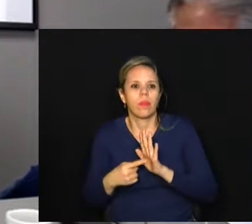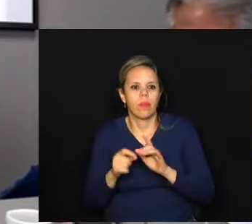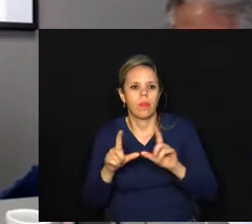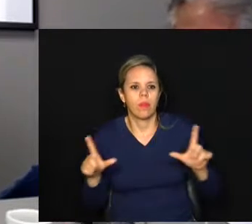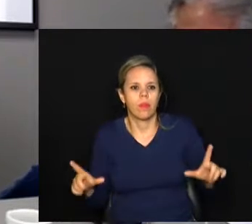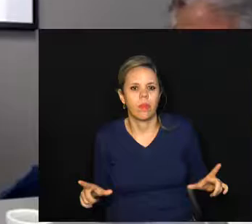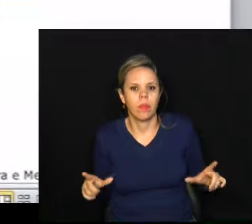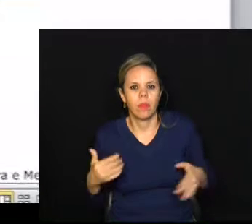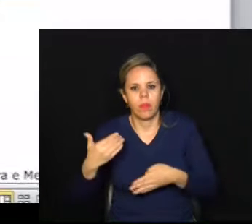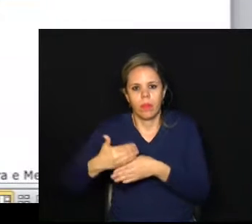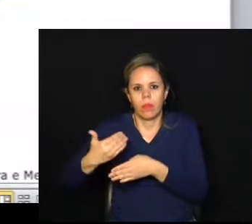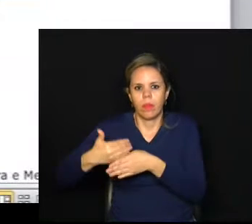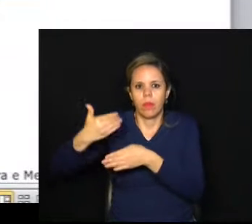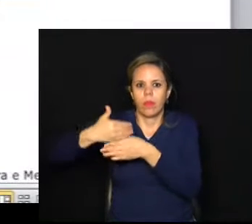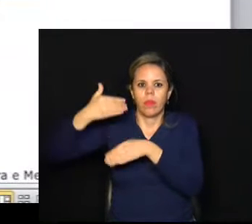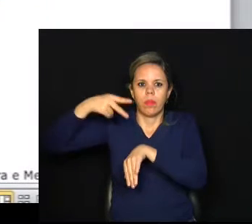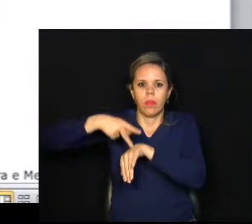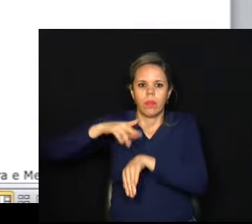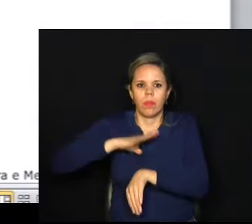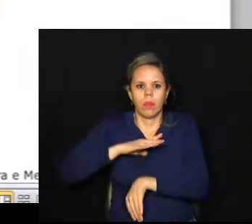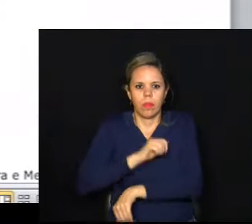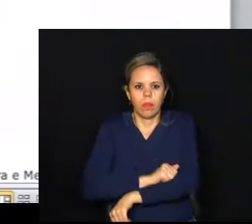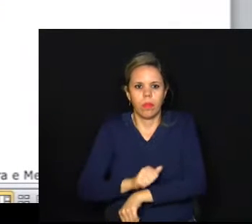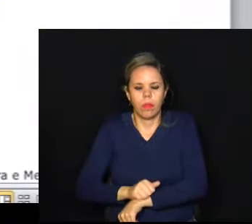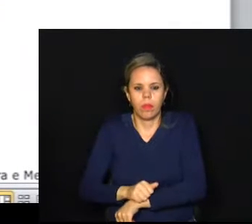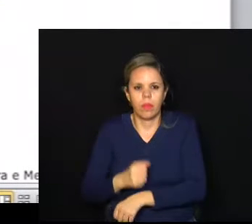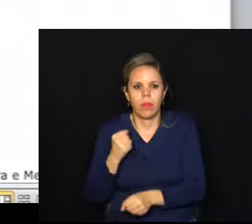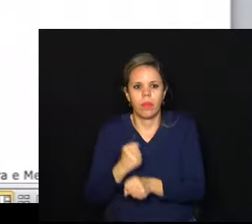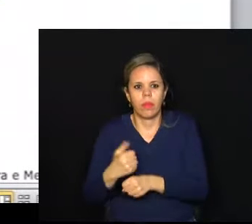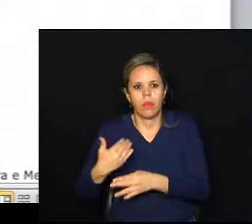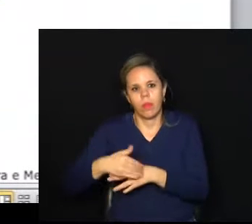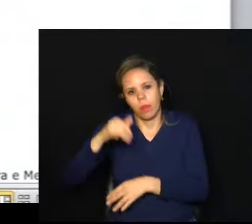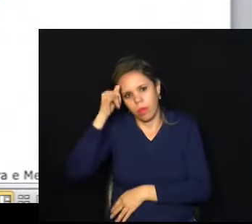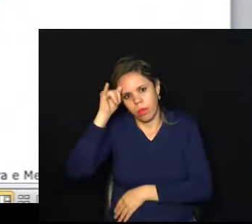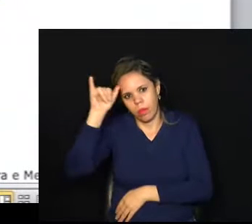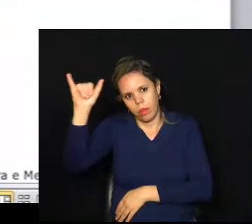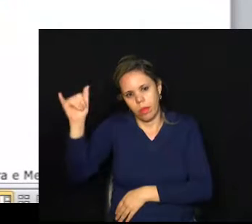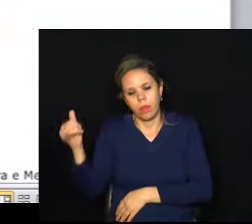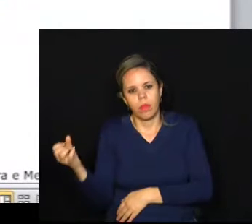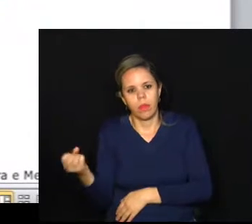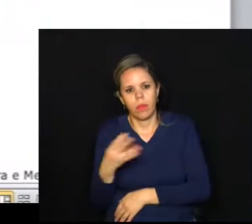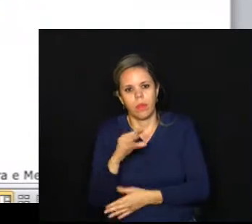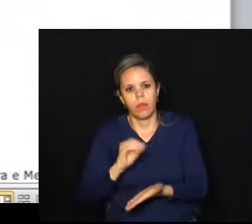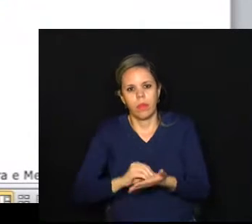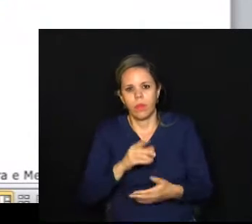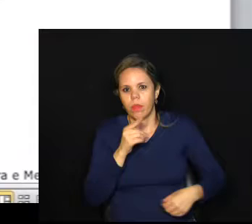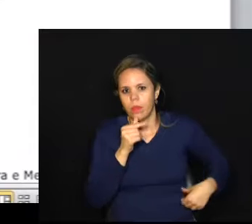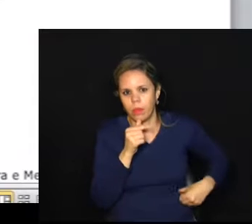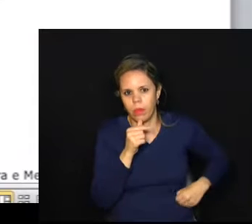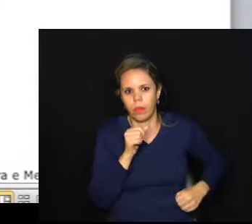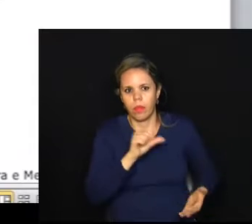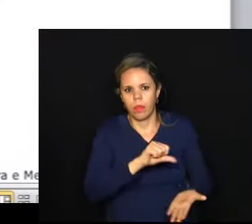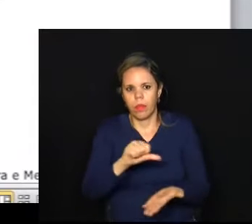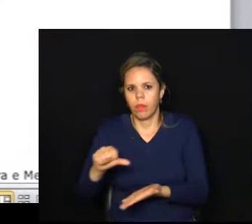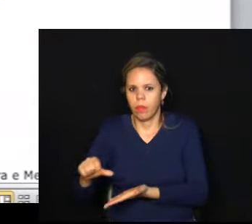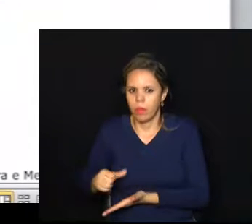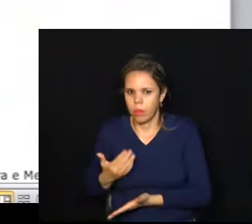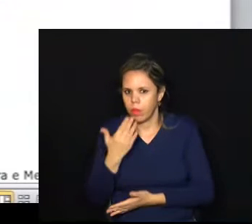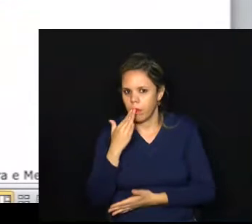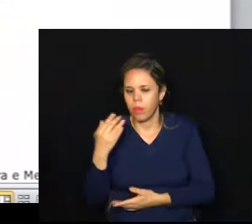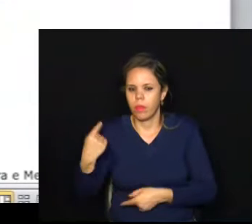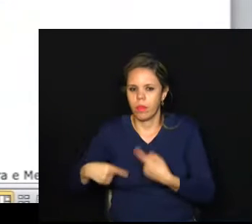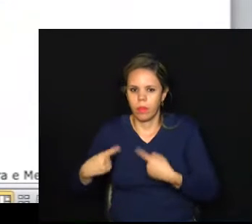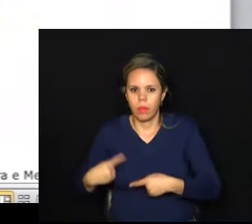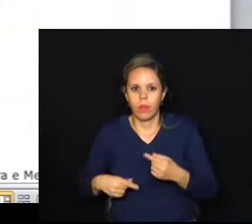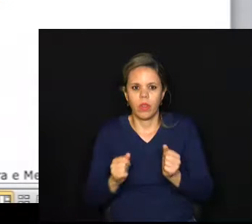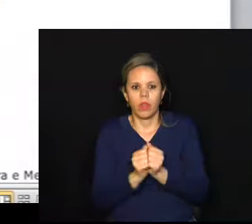as barragens de Pedreira e Amparo, obras para evitar uma nova crise hídrica na região, e prometeu discutir com